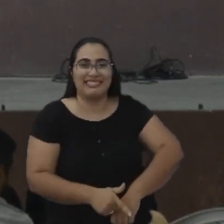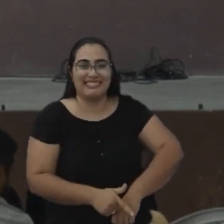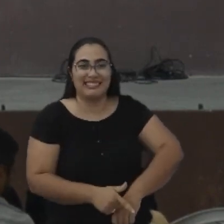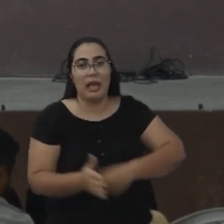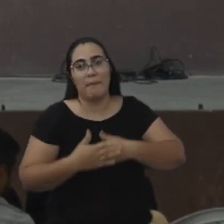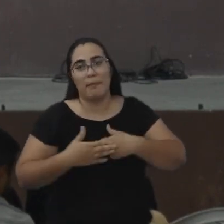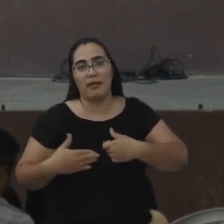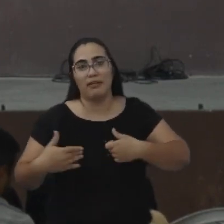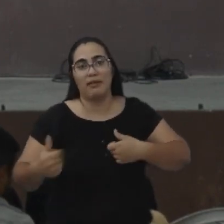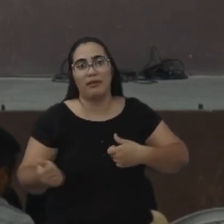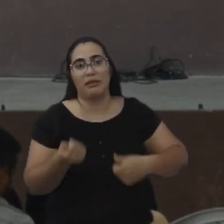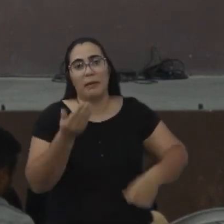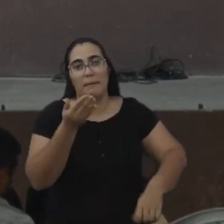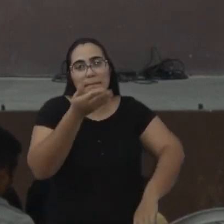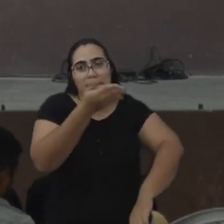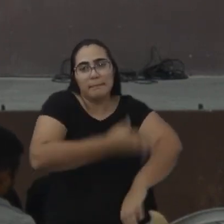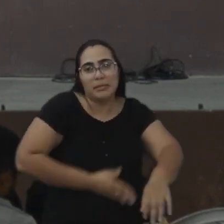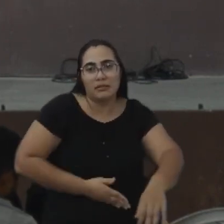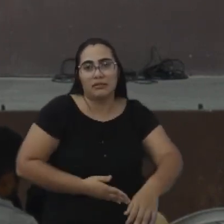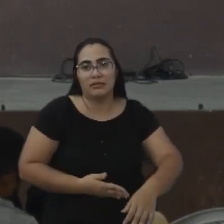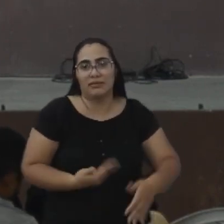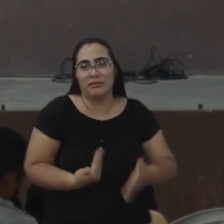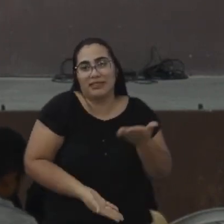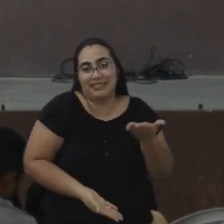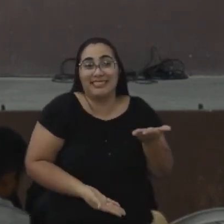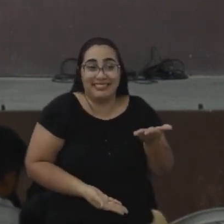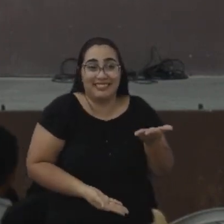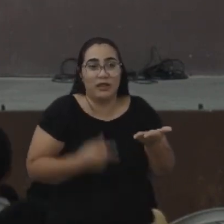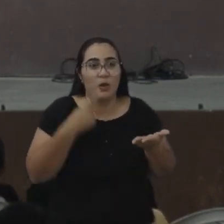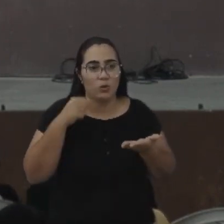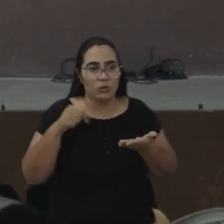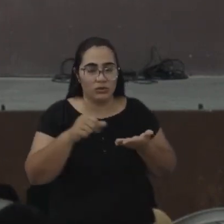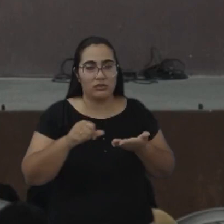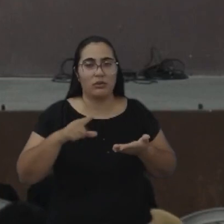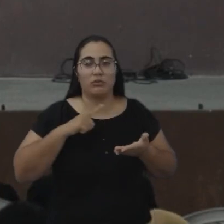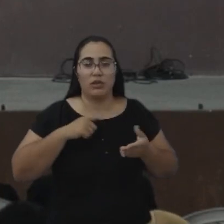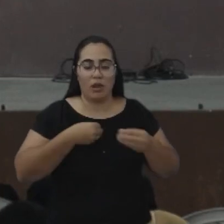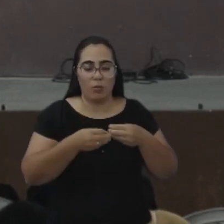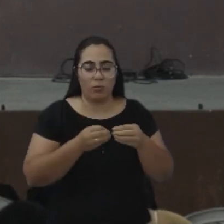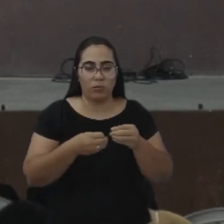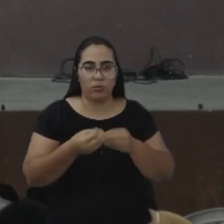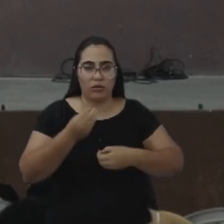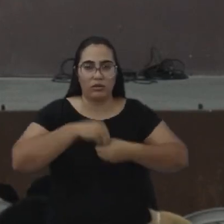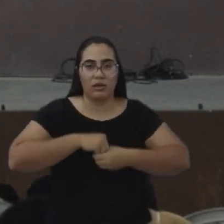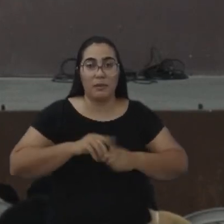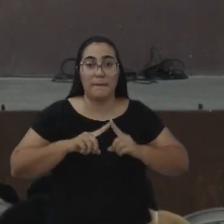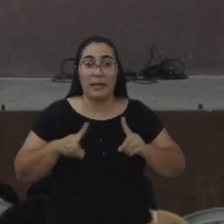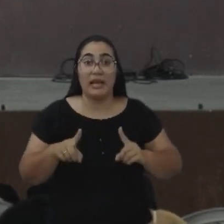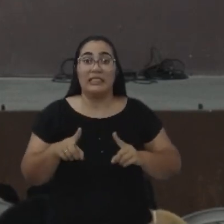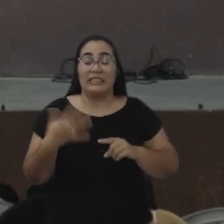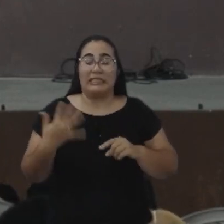do que apodrecer, é melhor do que adoecer. O sal tem essas propriedades, mas ele incomoda.